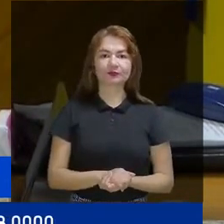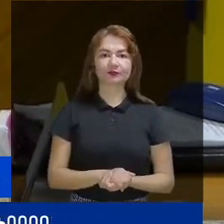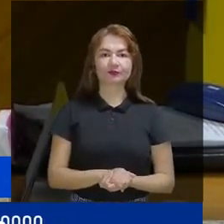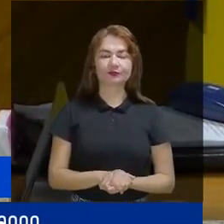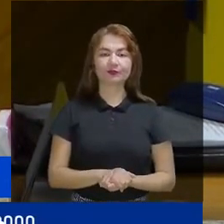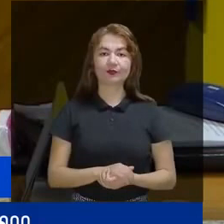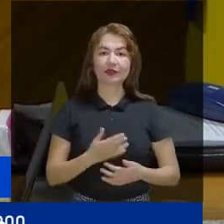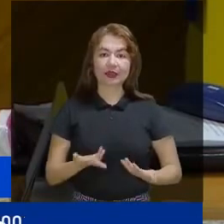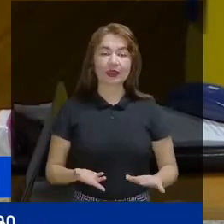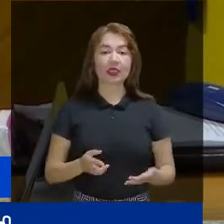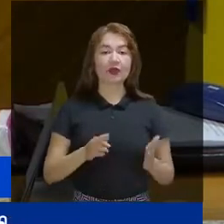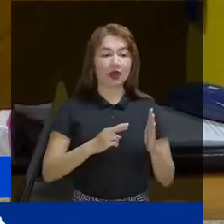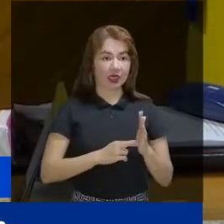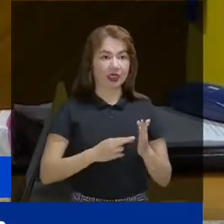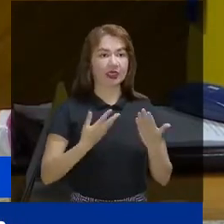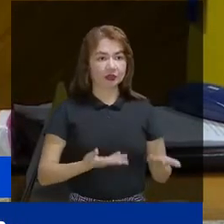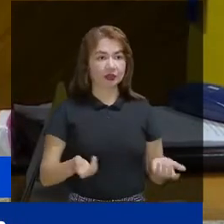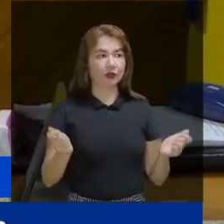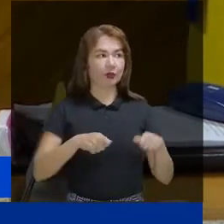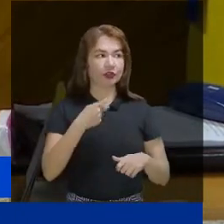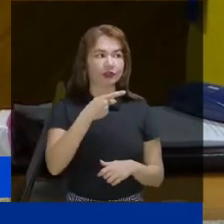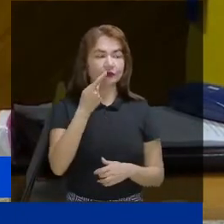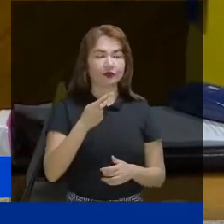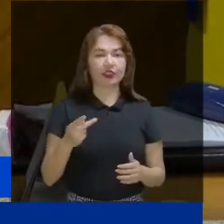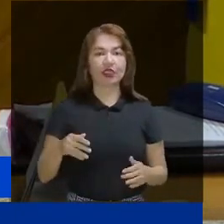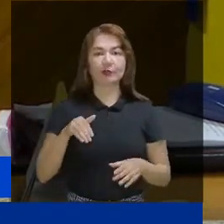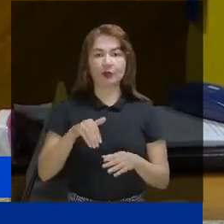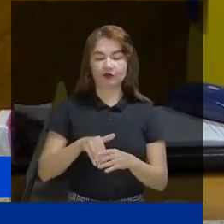Então, ilustre relator, com a palavra para voto.